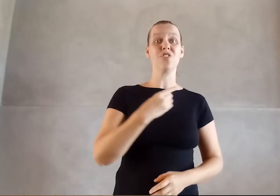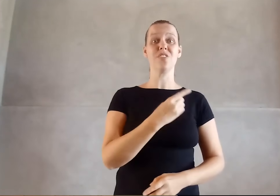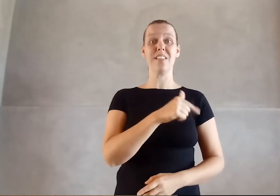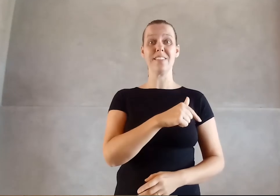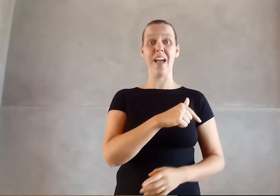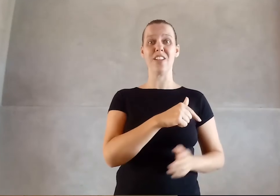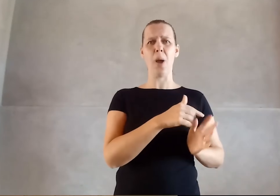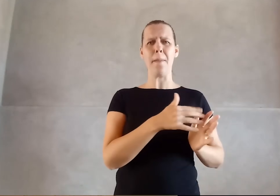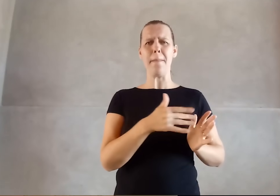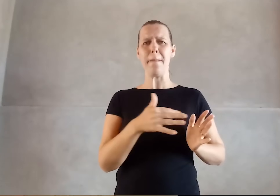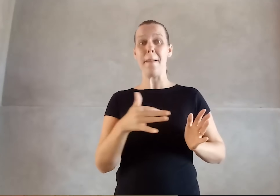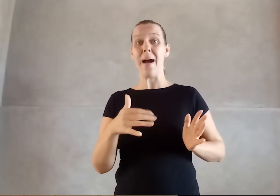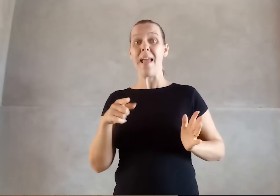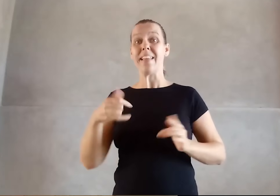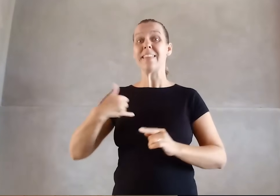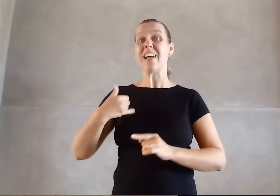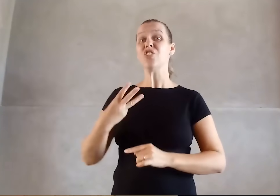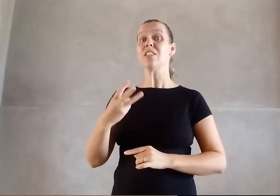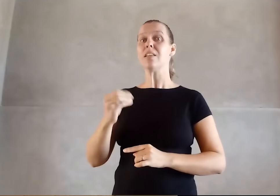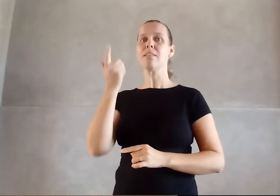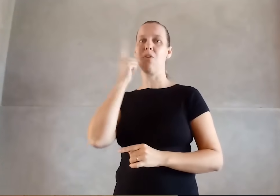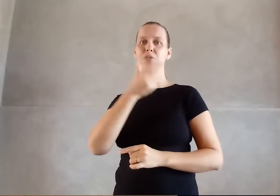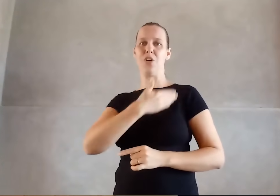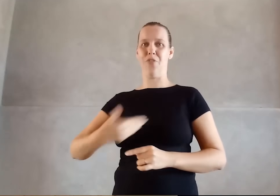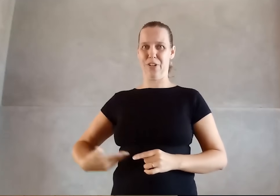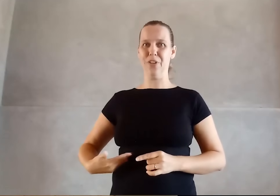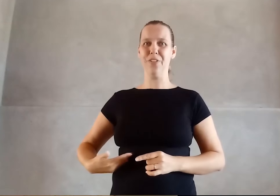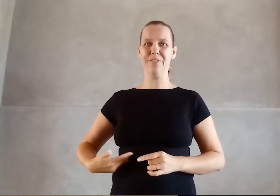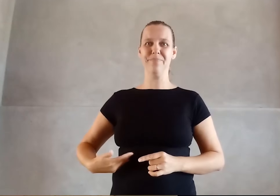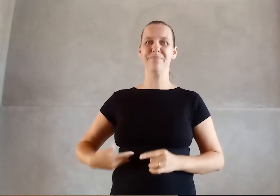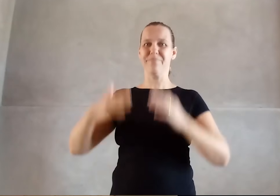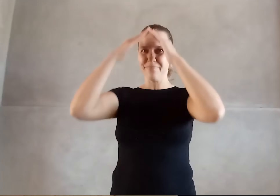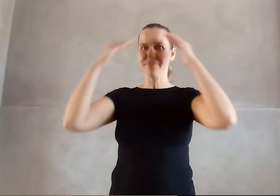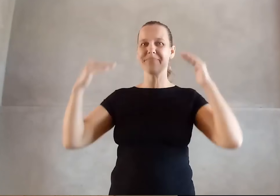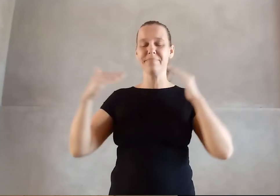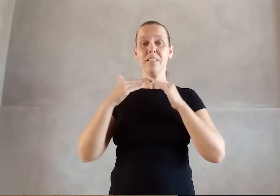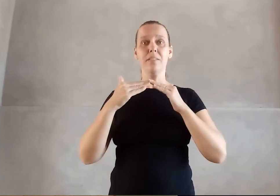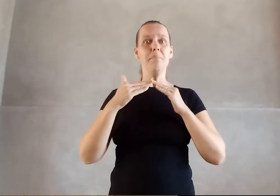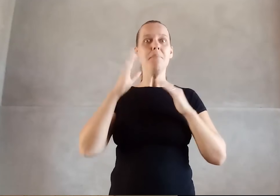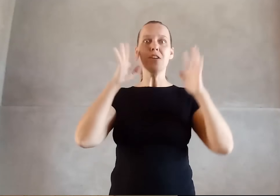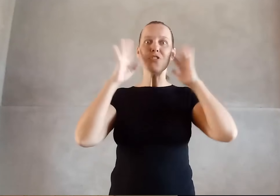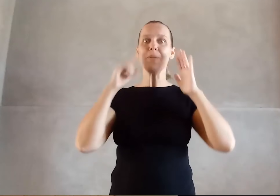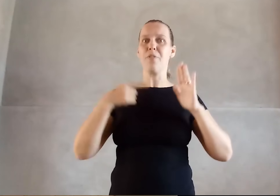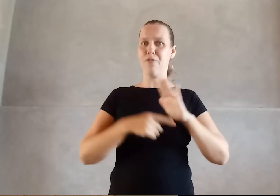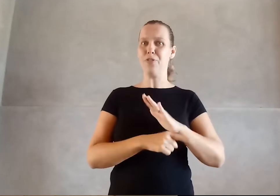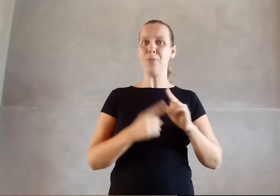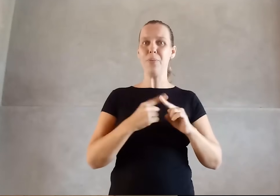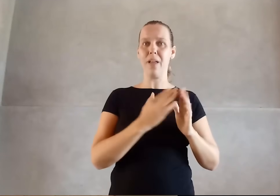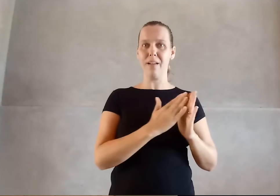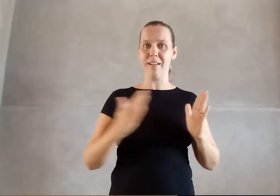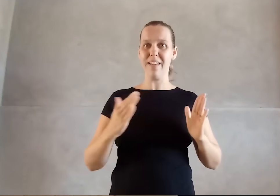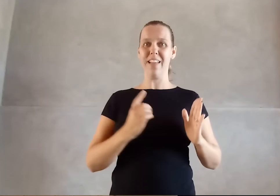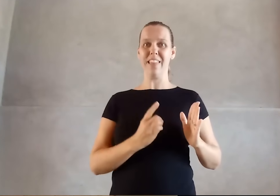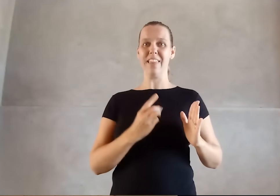uma revelação por meio de sonhos com 17 anos e só aos 30 anos aquele sonho se tornou uma realidade. Ele chegou no